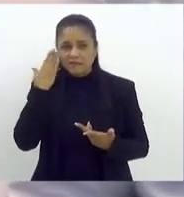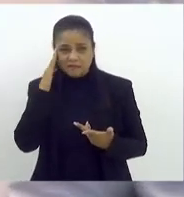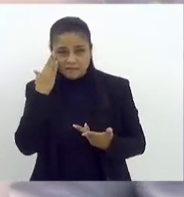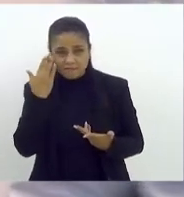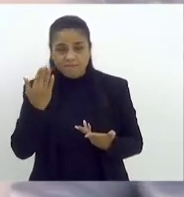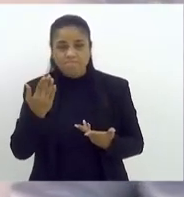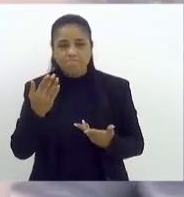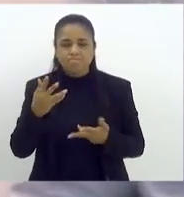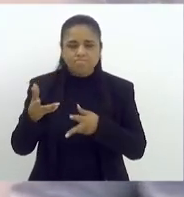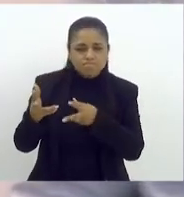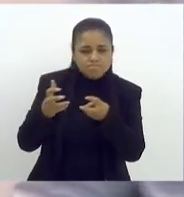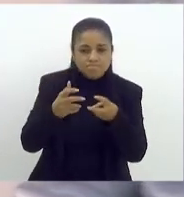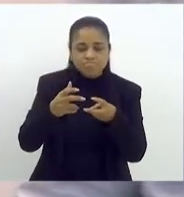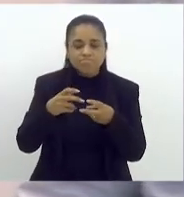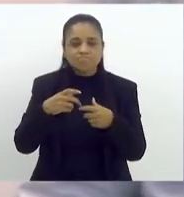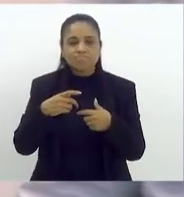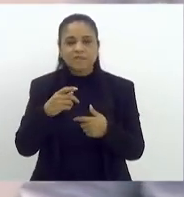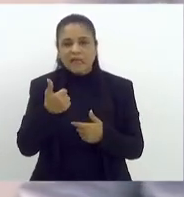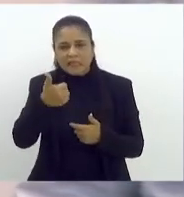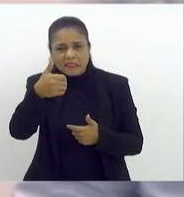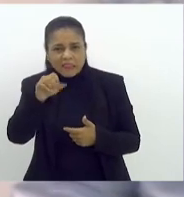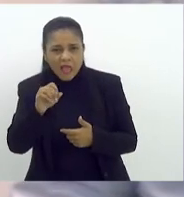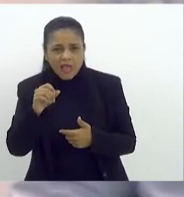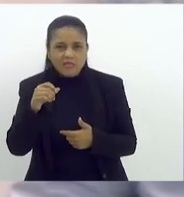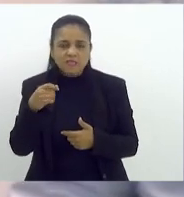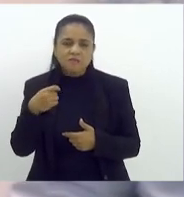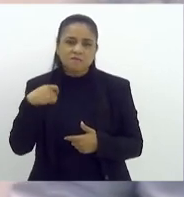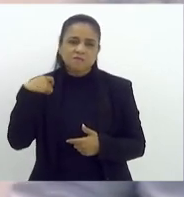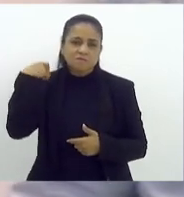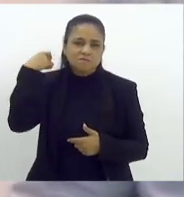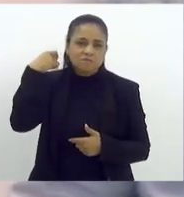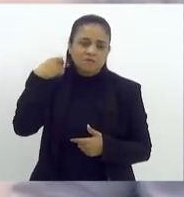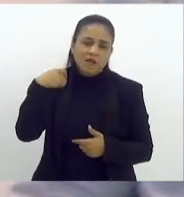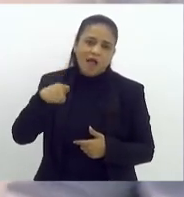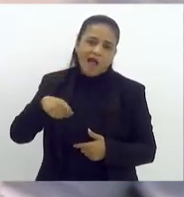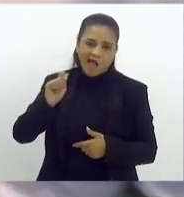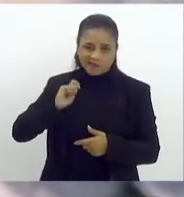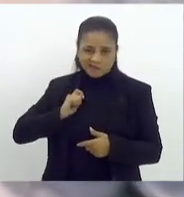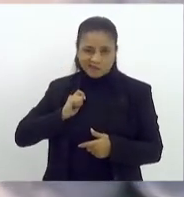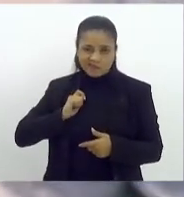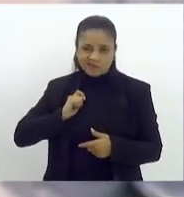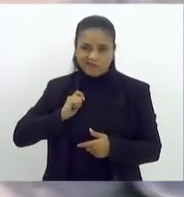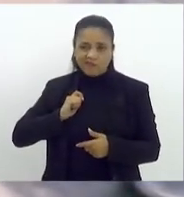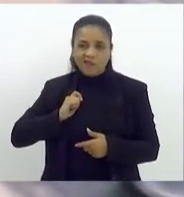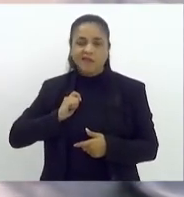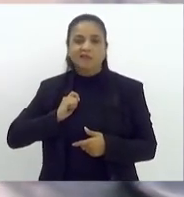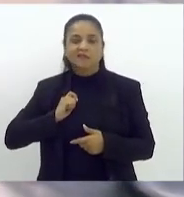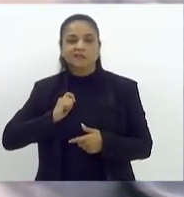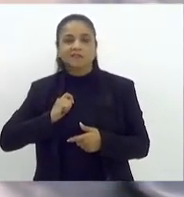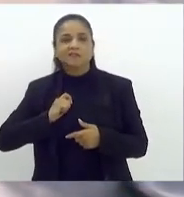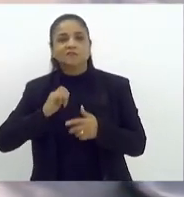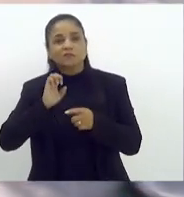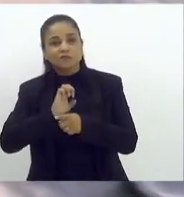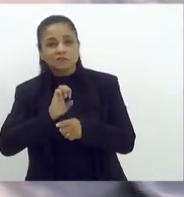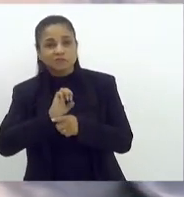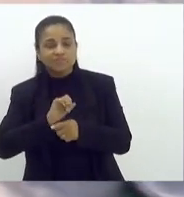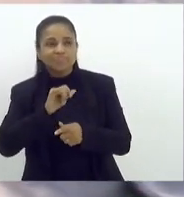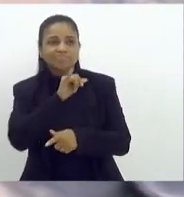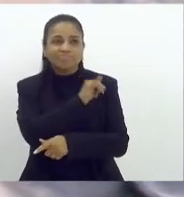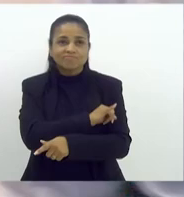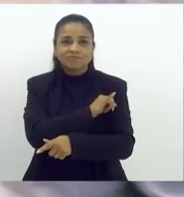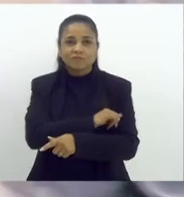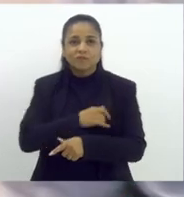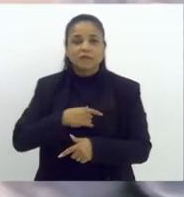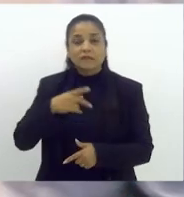de 10 artistas que fazer um sucesso é um era do Rio de Janeiro dois era do Rio de Janeiro que era o Gabriel Pensador